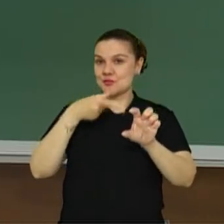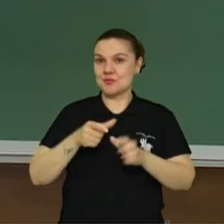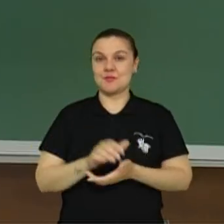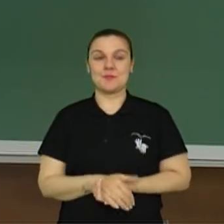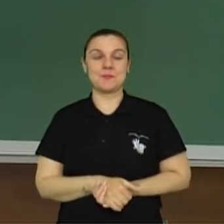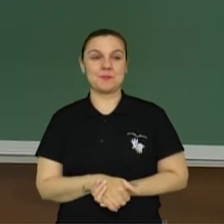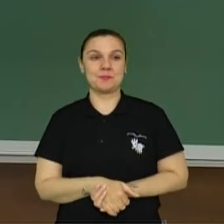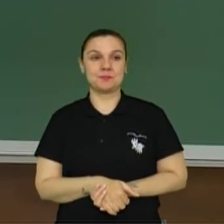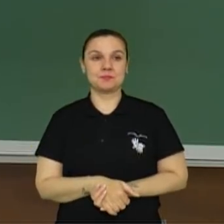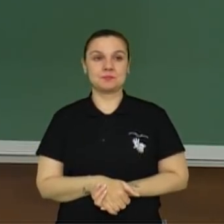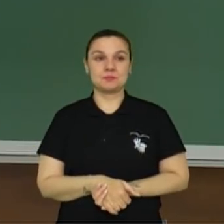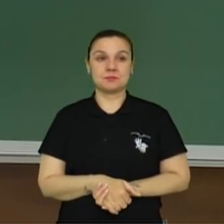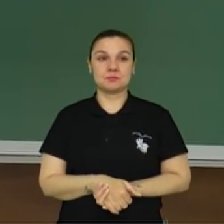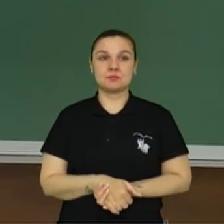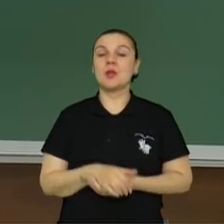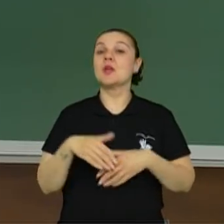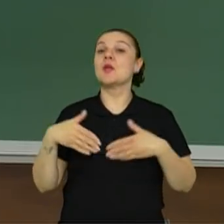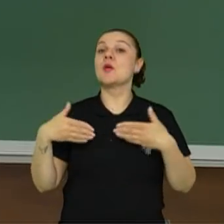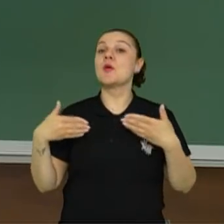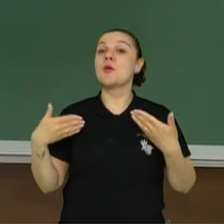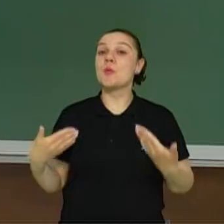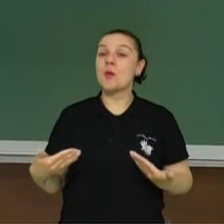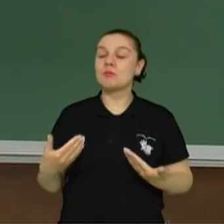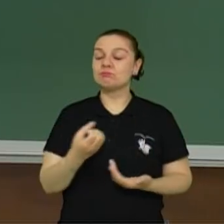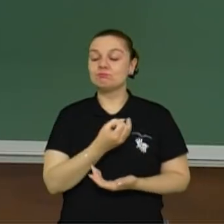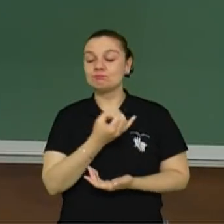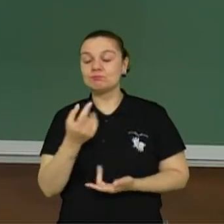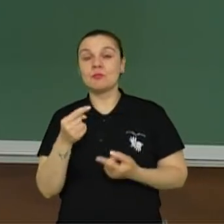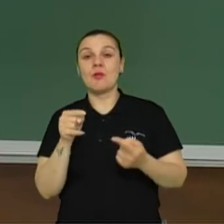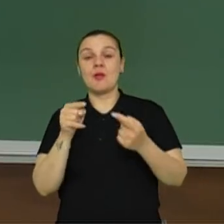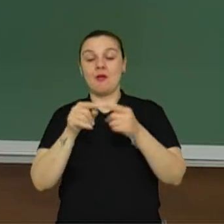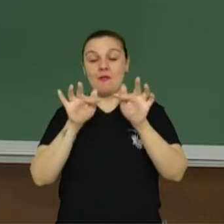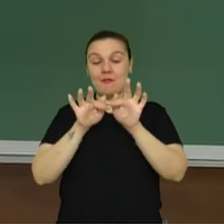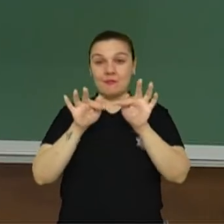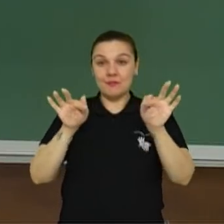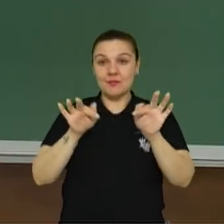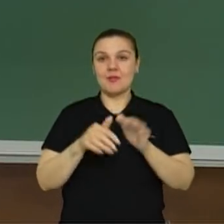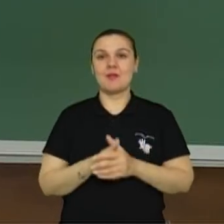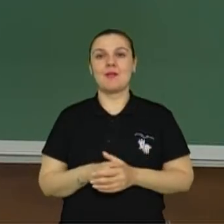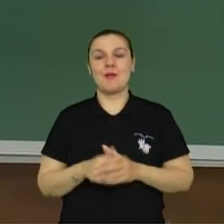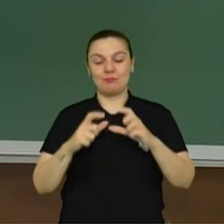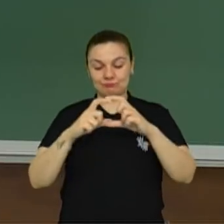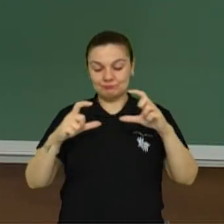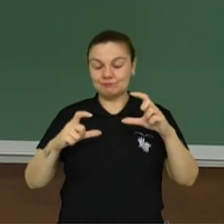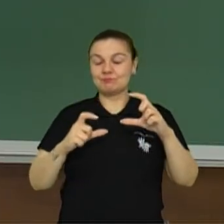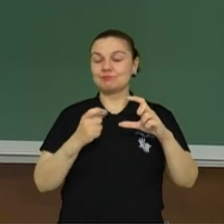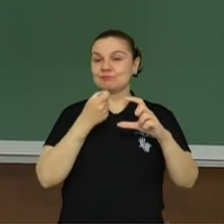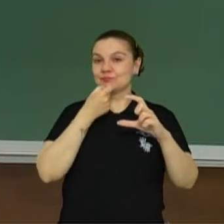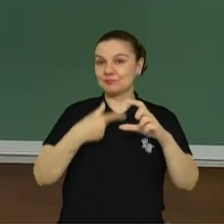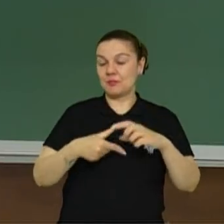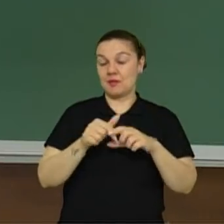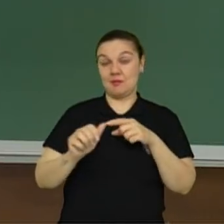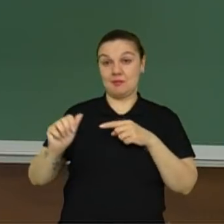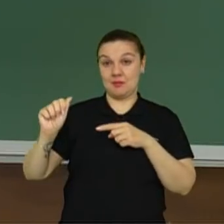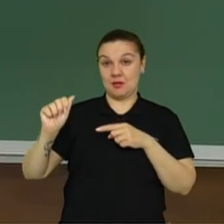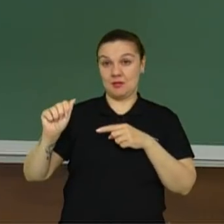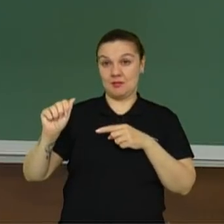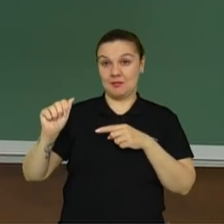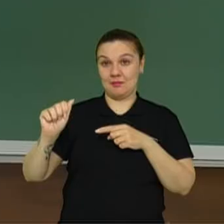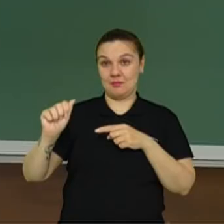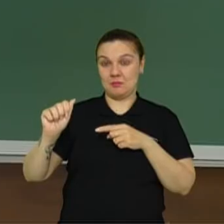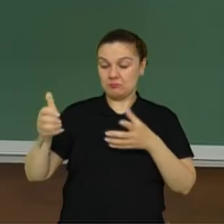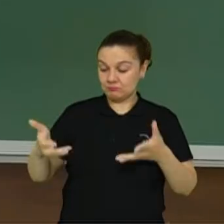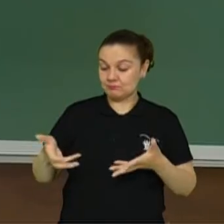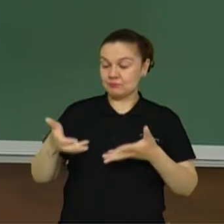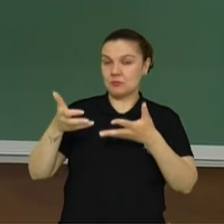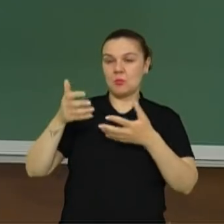tirinha, tá? Então, qual é a finalidade, né, do gênero tirinha? Letra A é